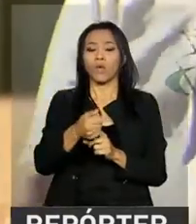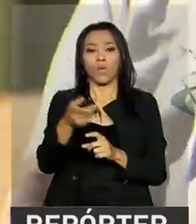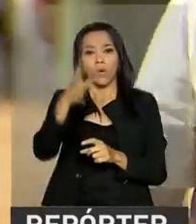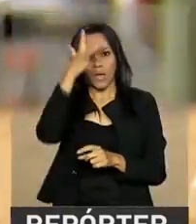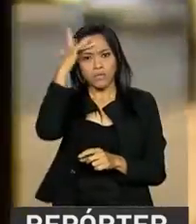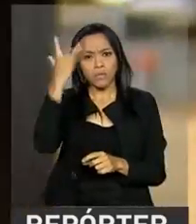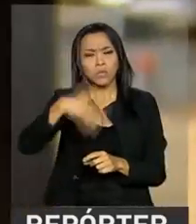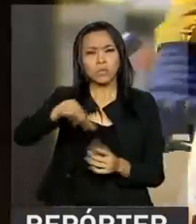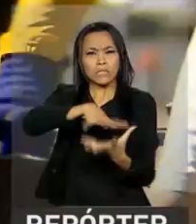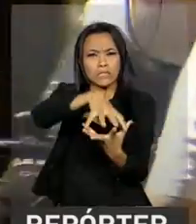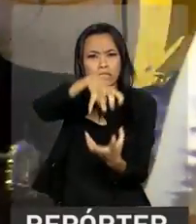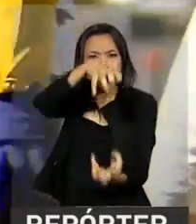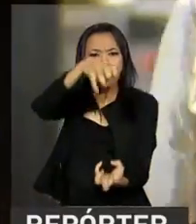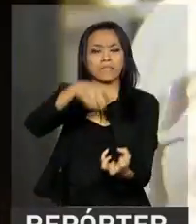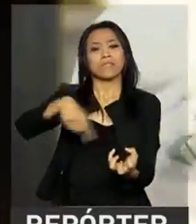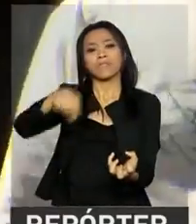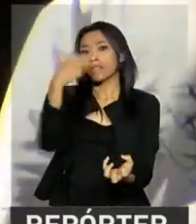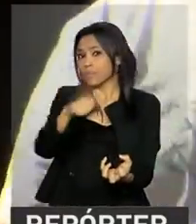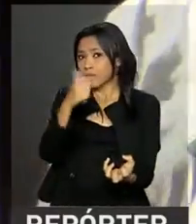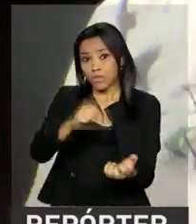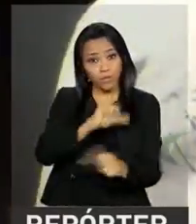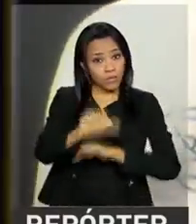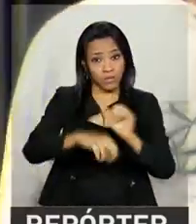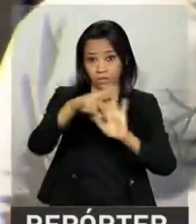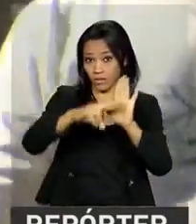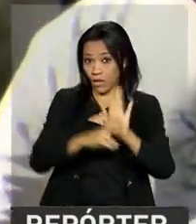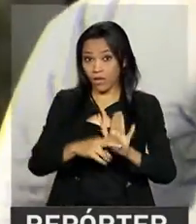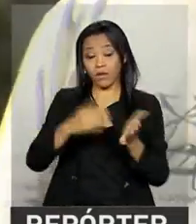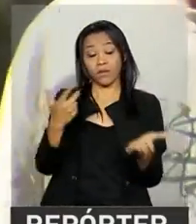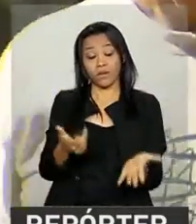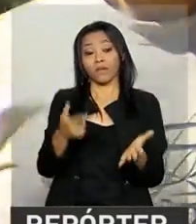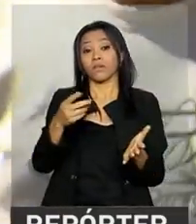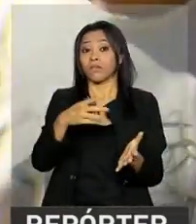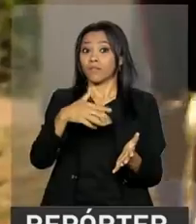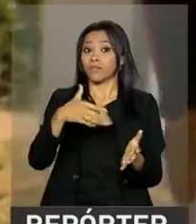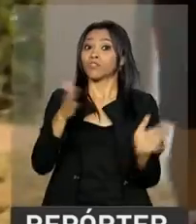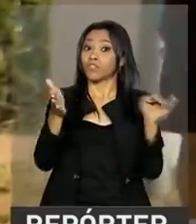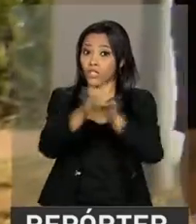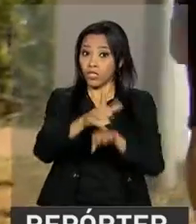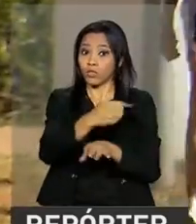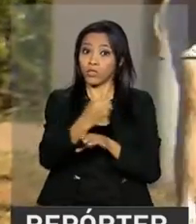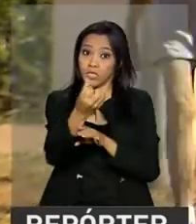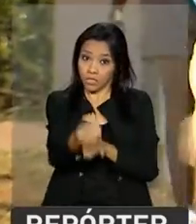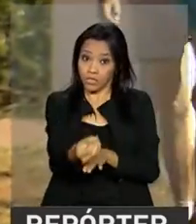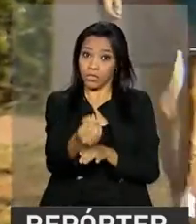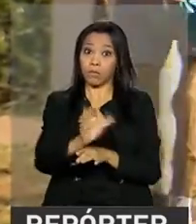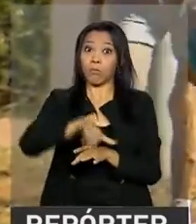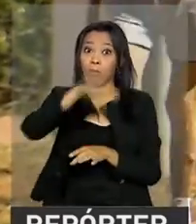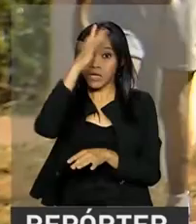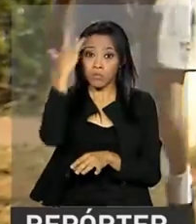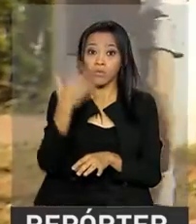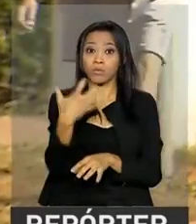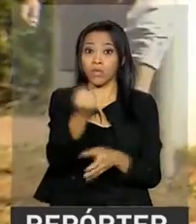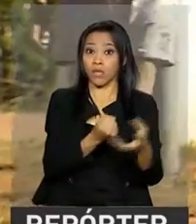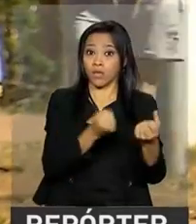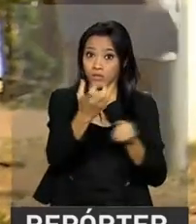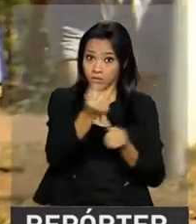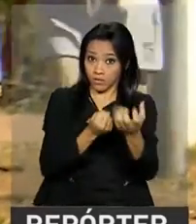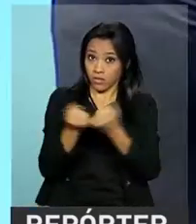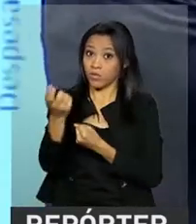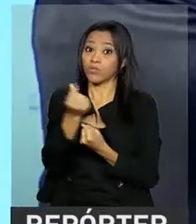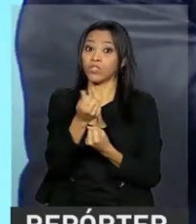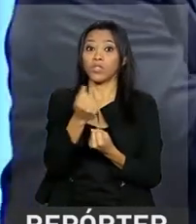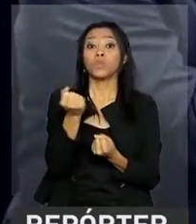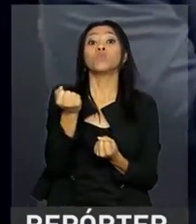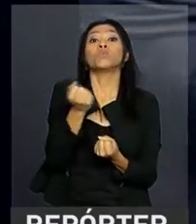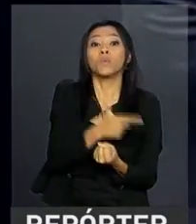e sem a reforma o país vai chegar a 2.060 com mais beneficiários contribuinte